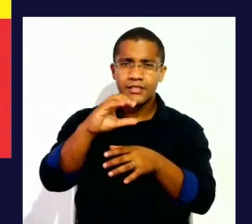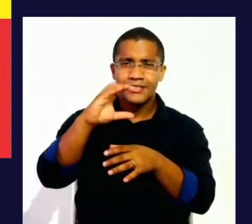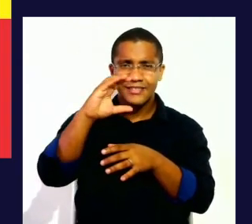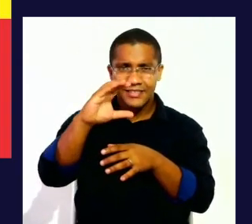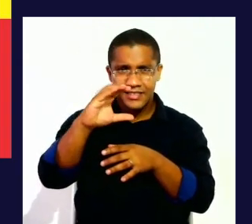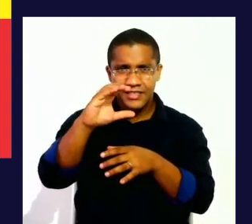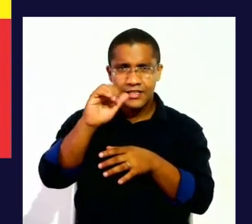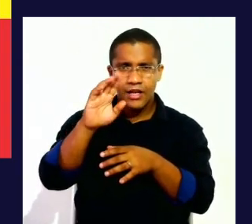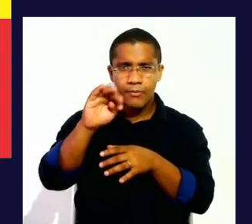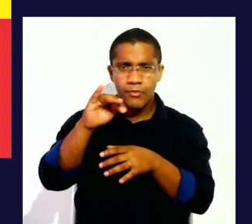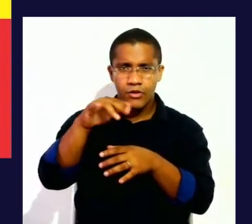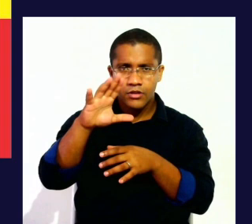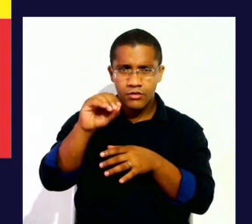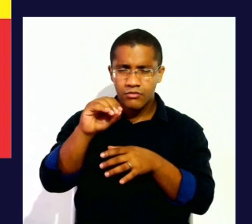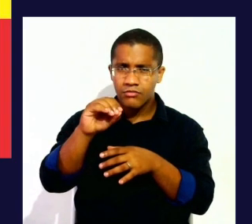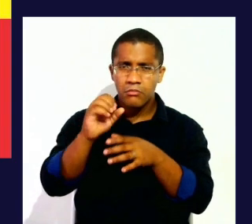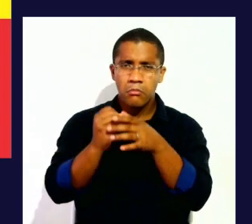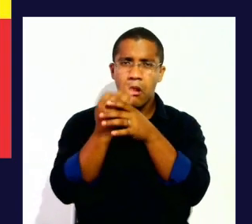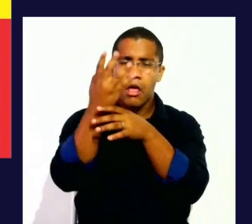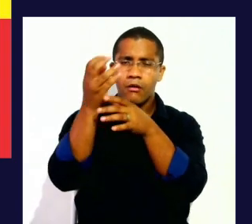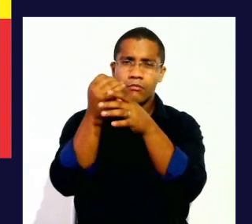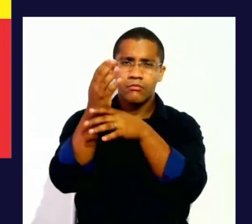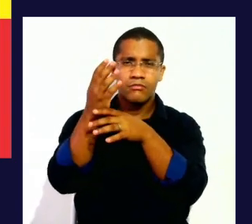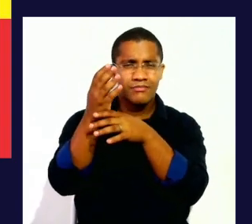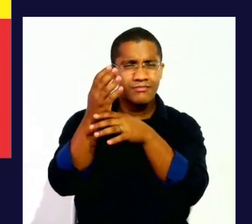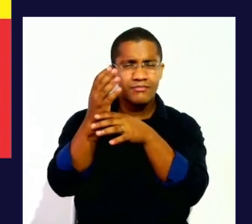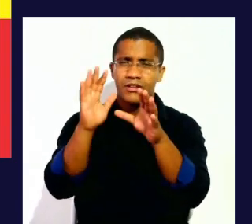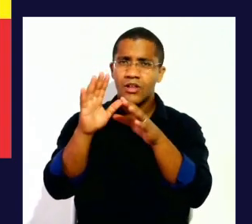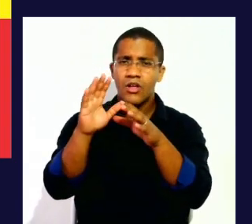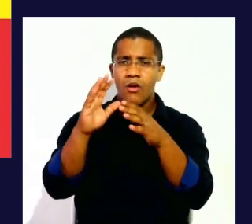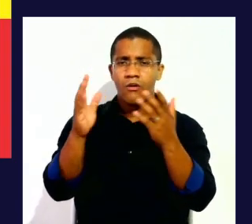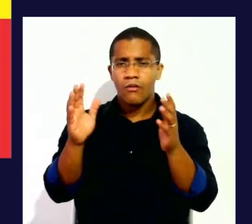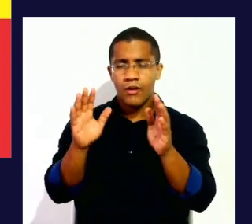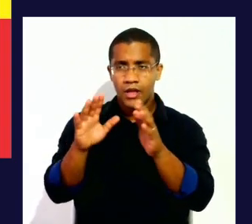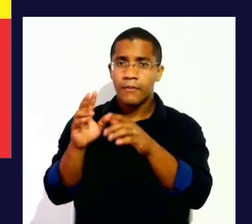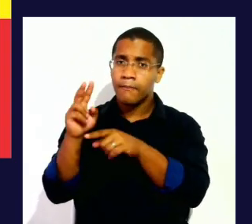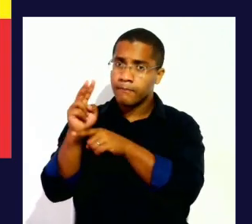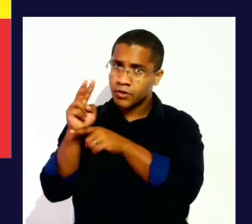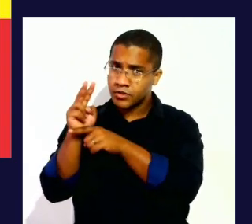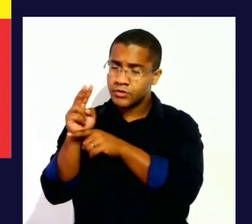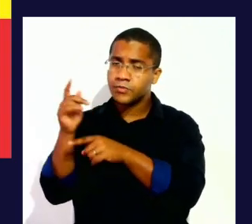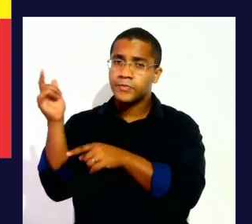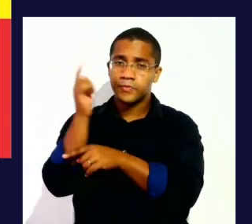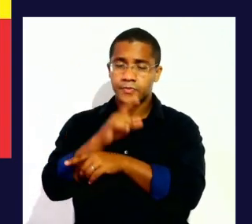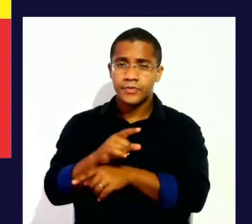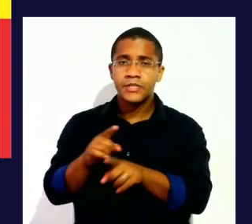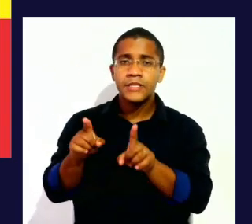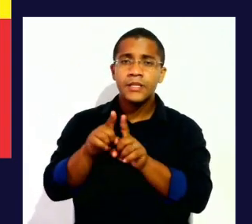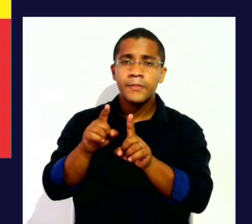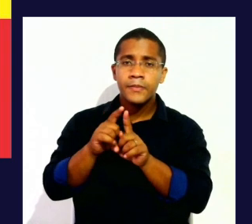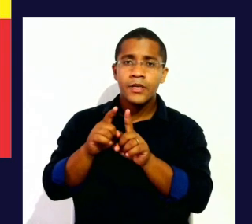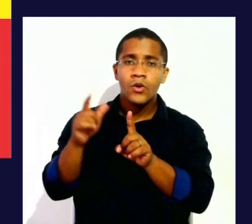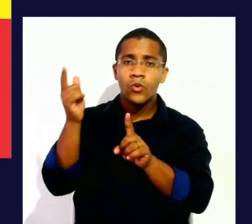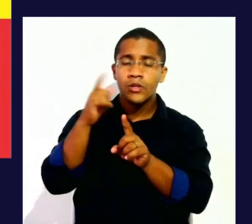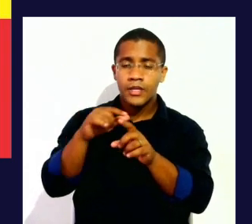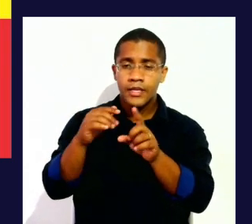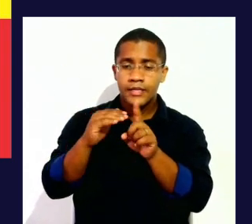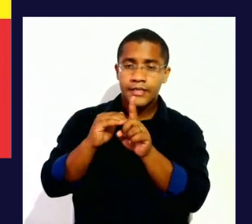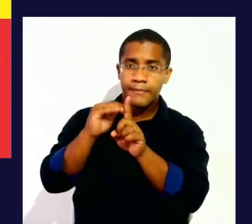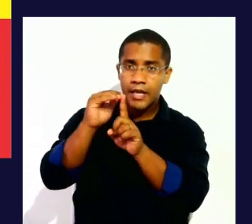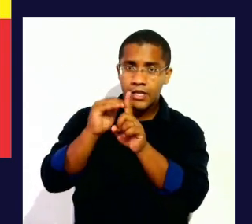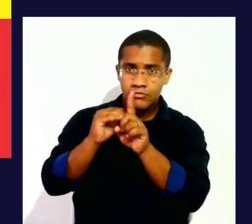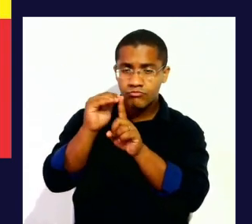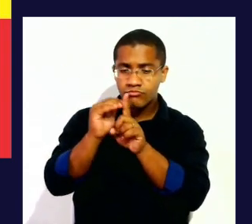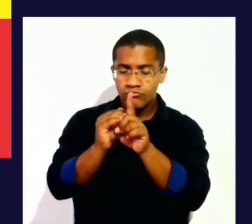dos gases que podem atrapalhar aí o efeito estufa. Ele vai controlar a temperatura da